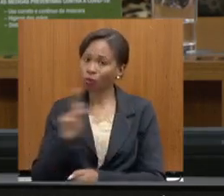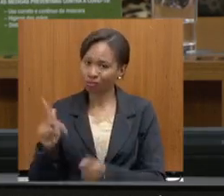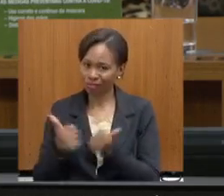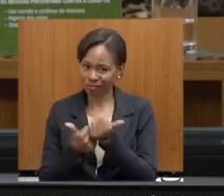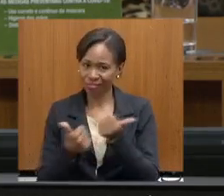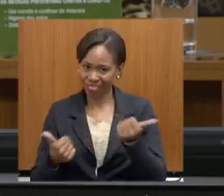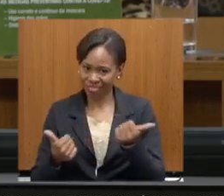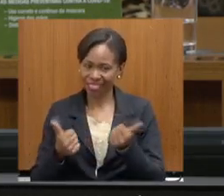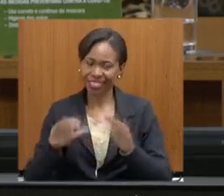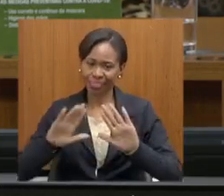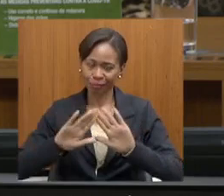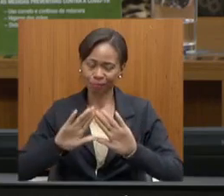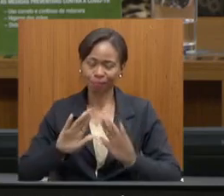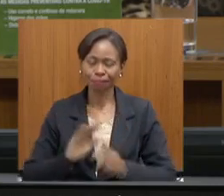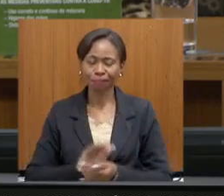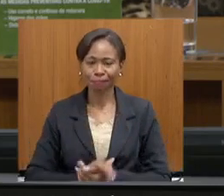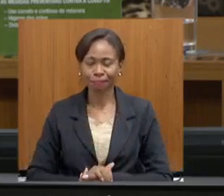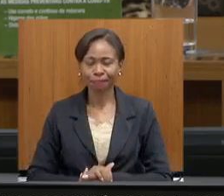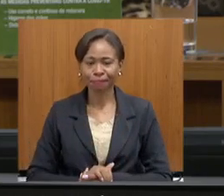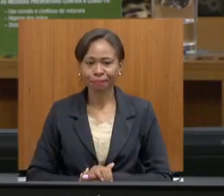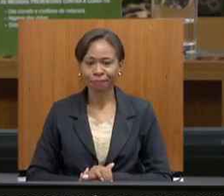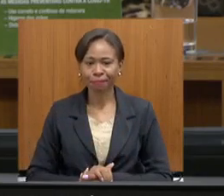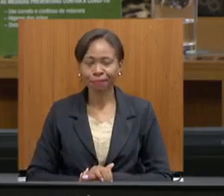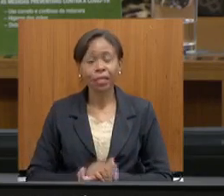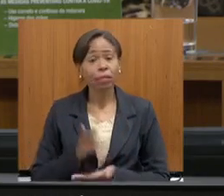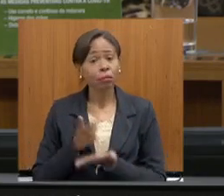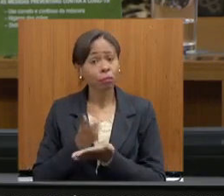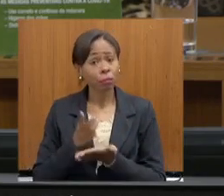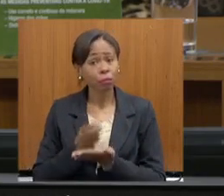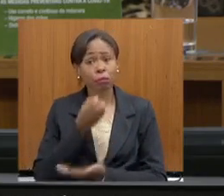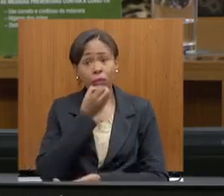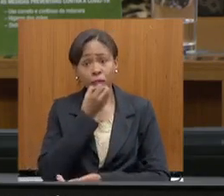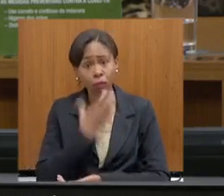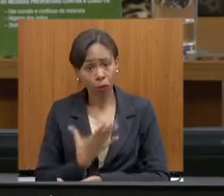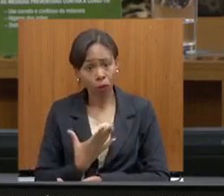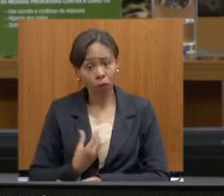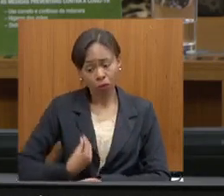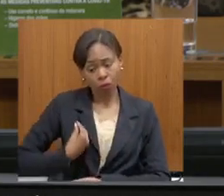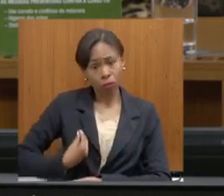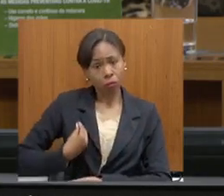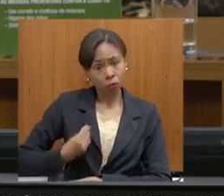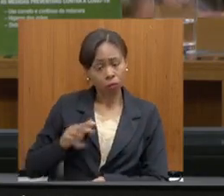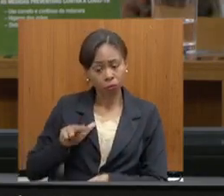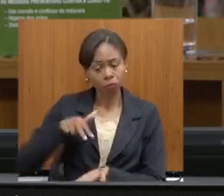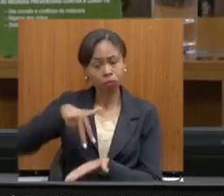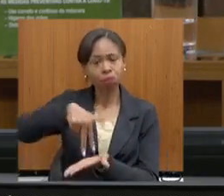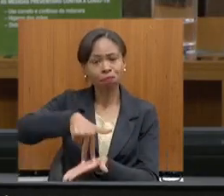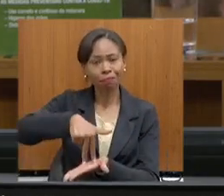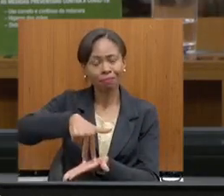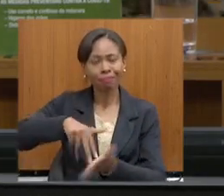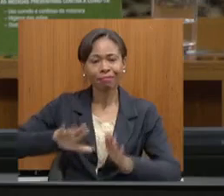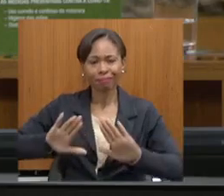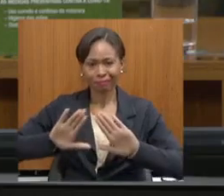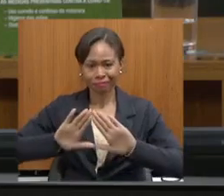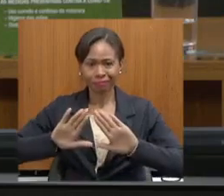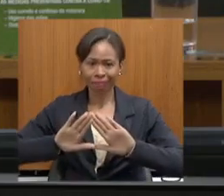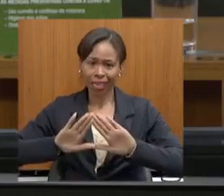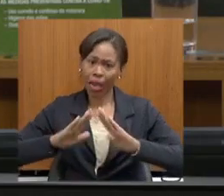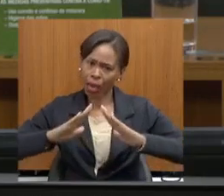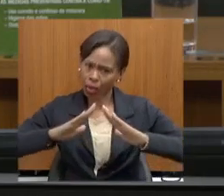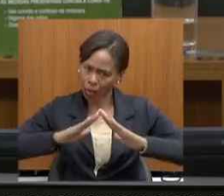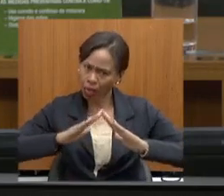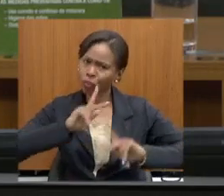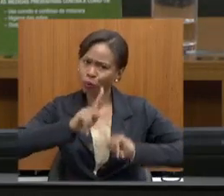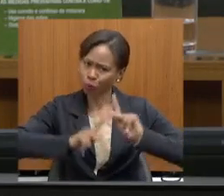dizer que é uma oportunidade é sempre uma oportunidade de estarmos aqui na casa do Povo até